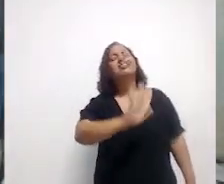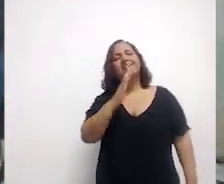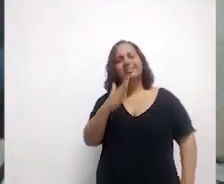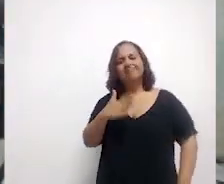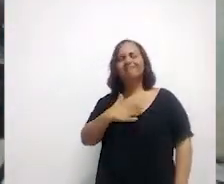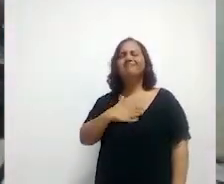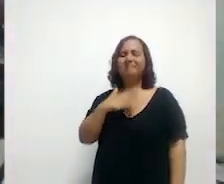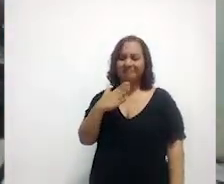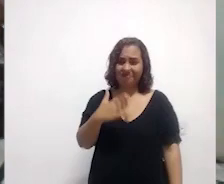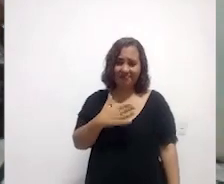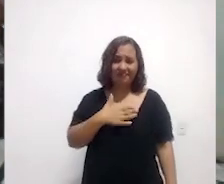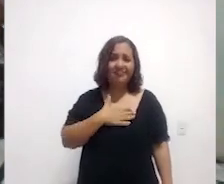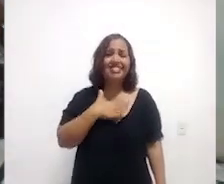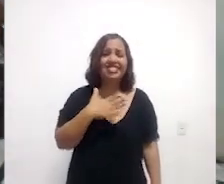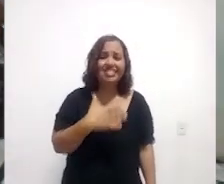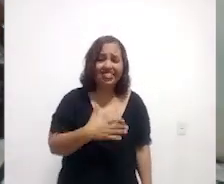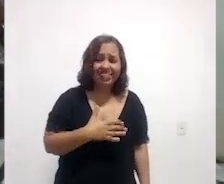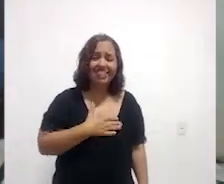respirar.